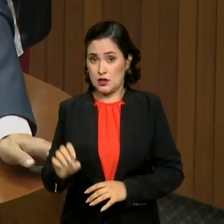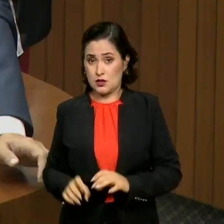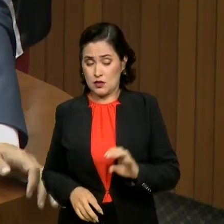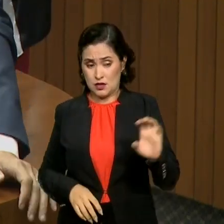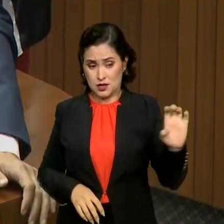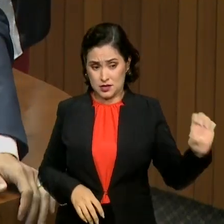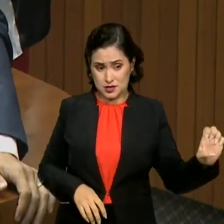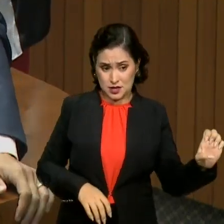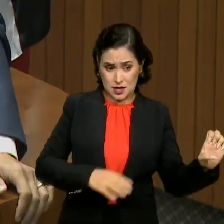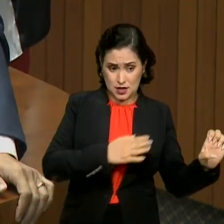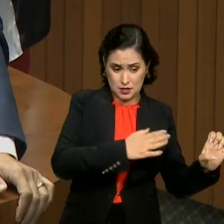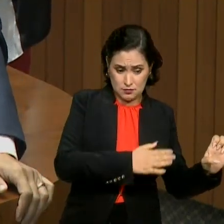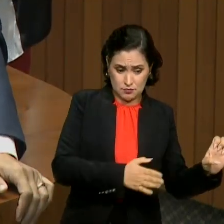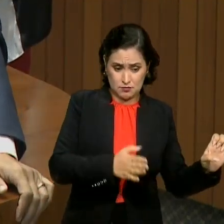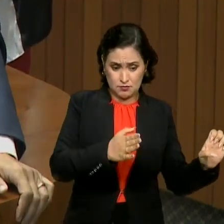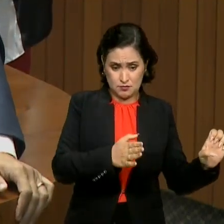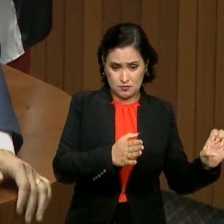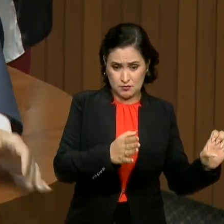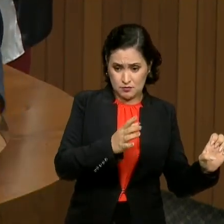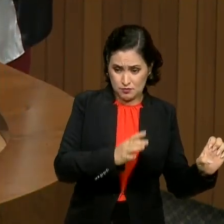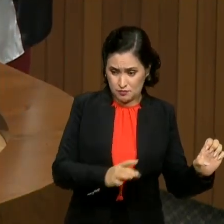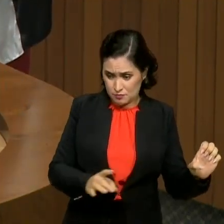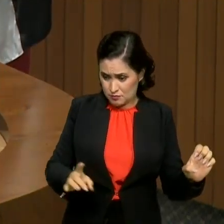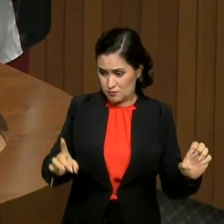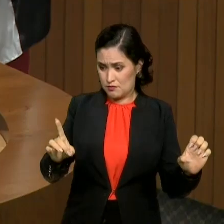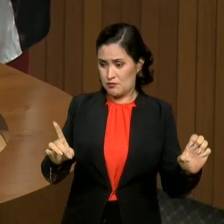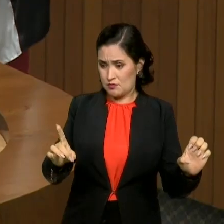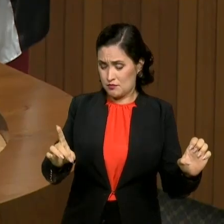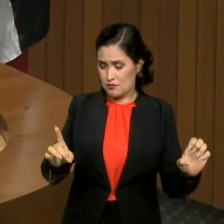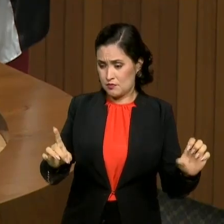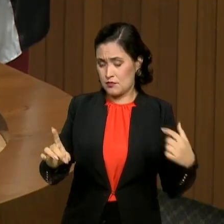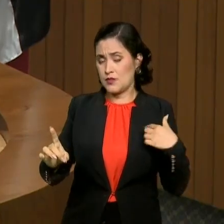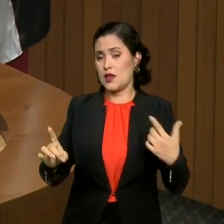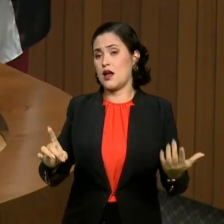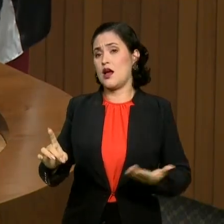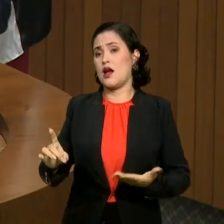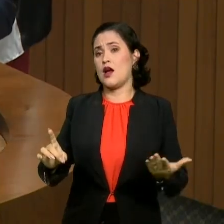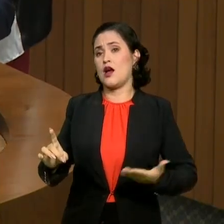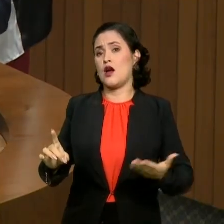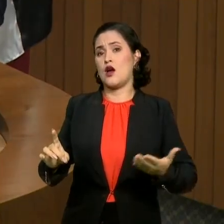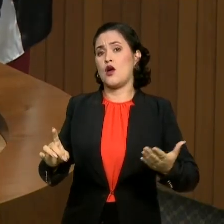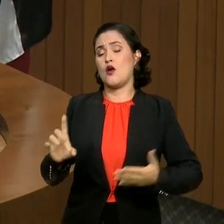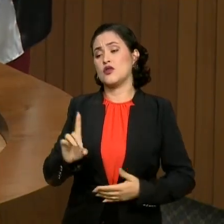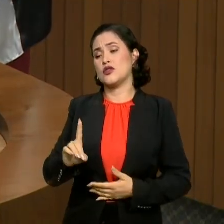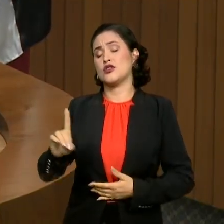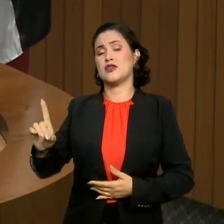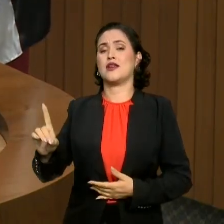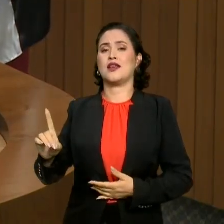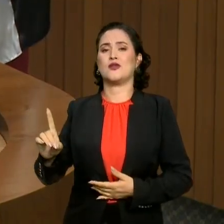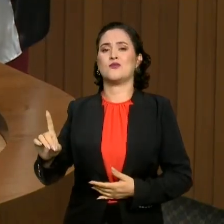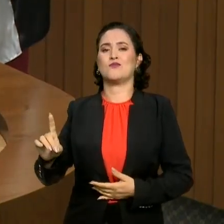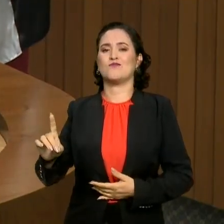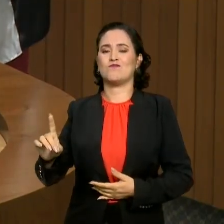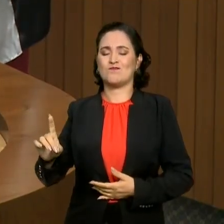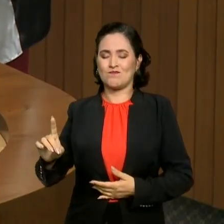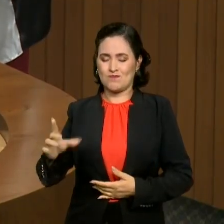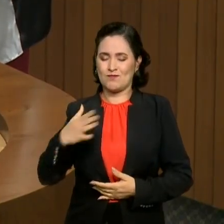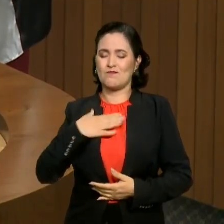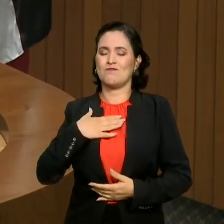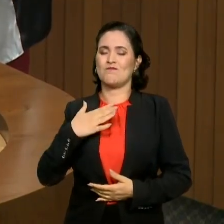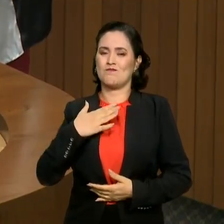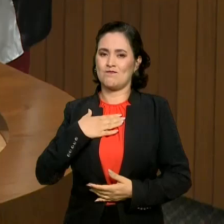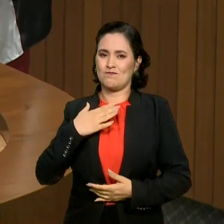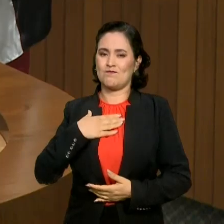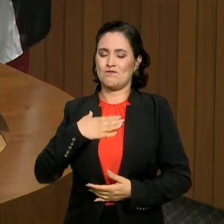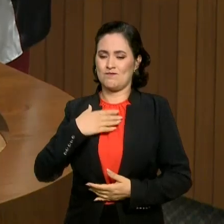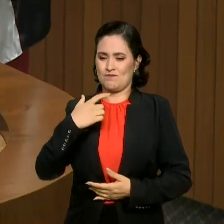centro, para a centro-direita, e termino, graças a Deus, fazendo hoje um movimento para a direita. Então, foi uma coisa